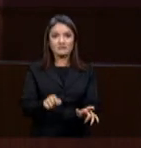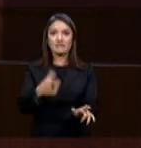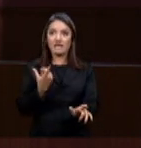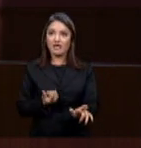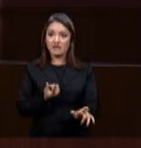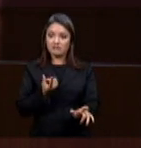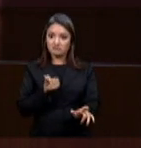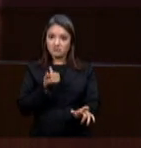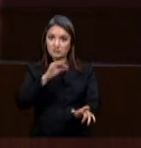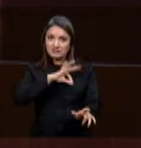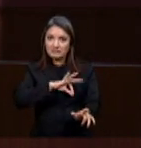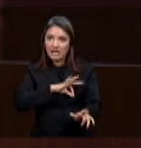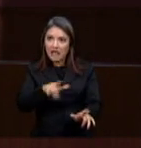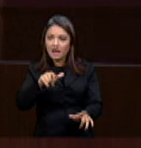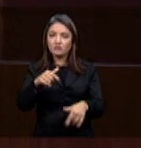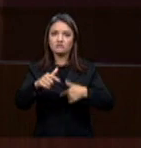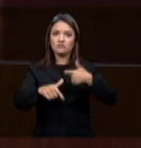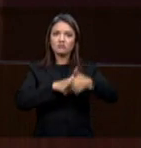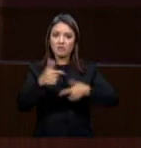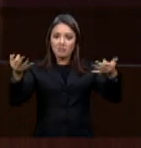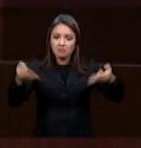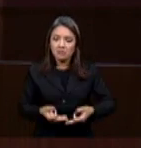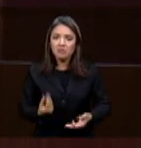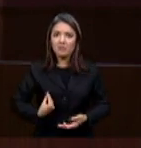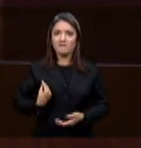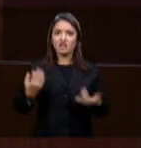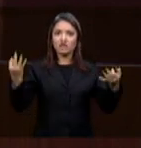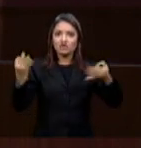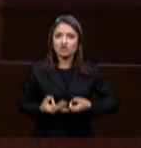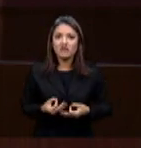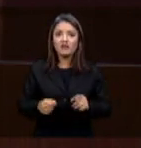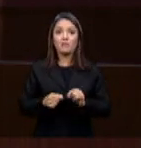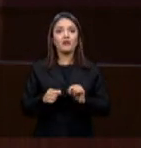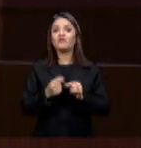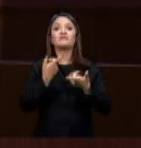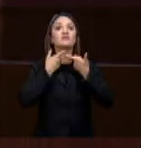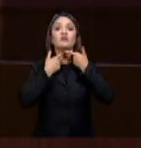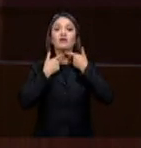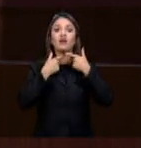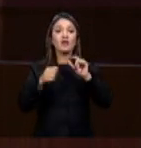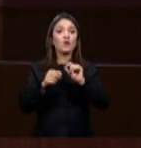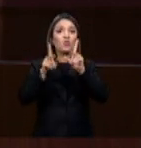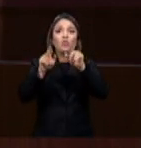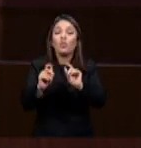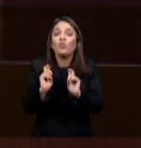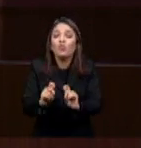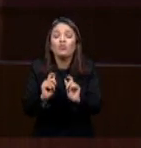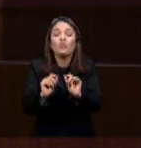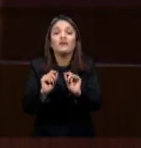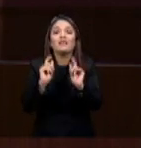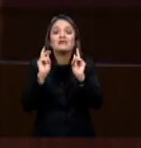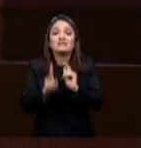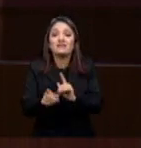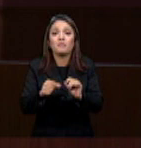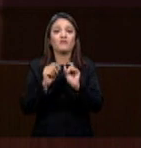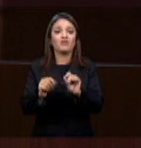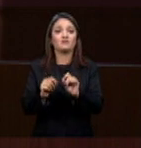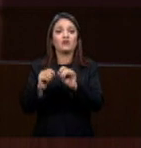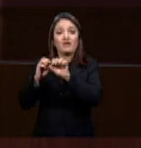remuneradas terem trabalho Digno e Vida Digno para fazerem o que sem bom então por esse país que